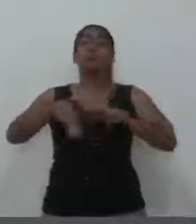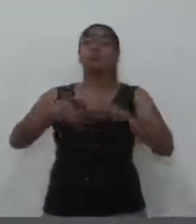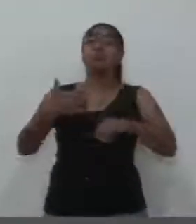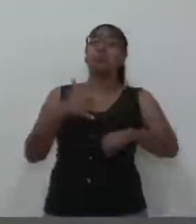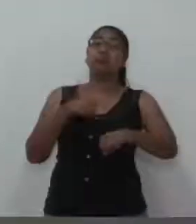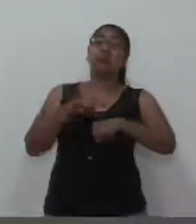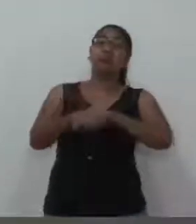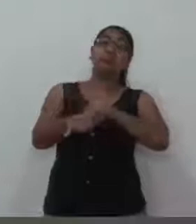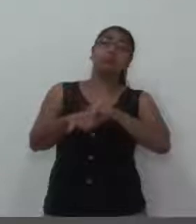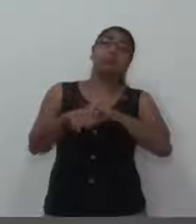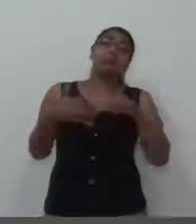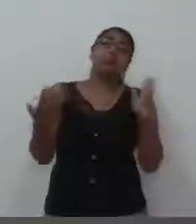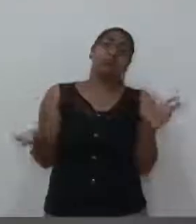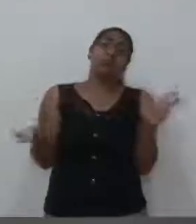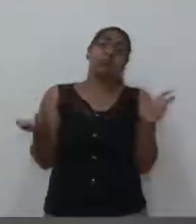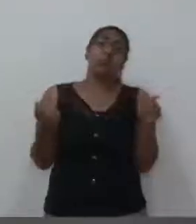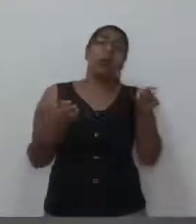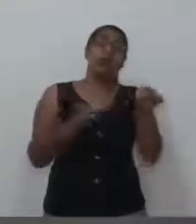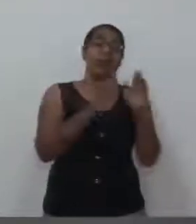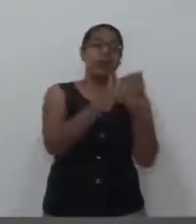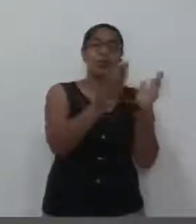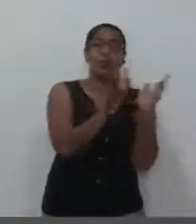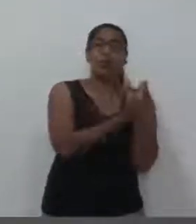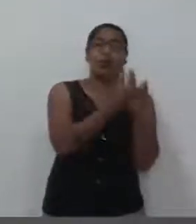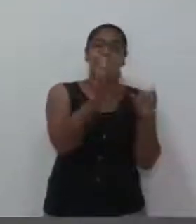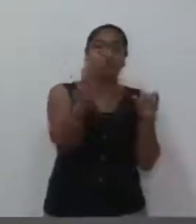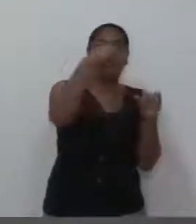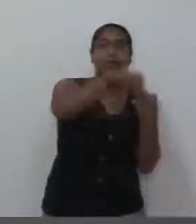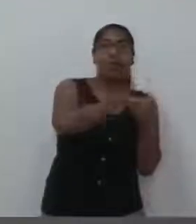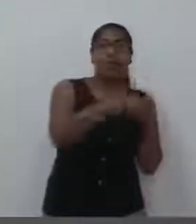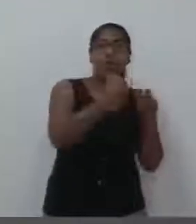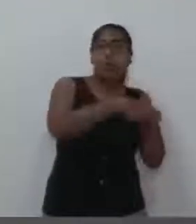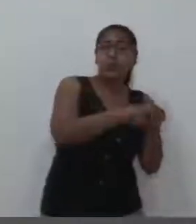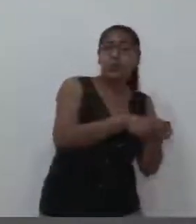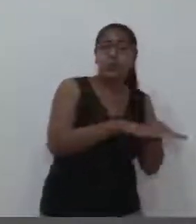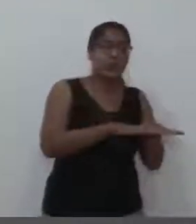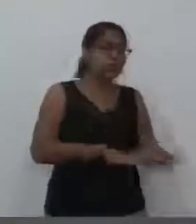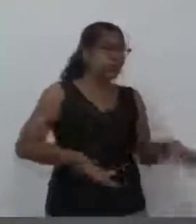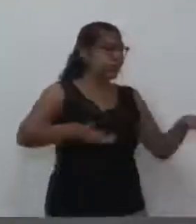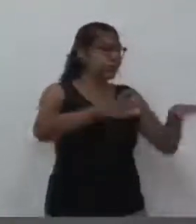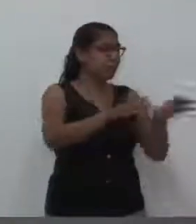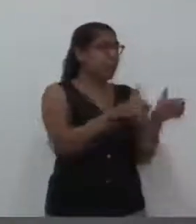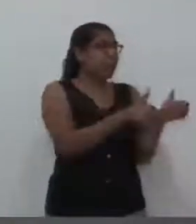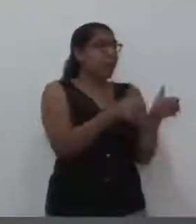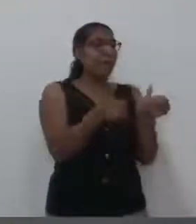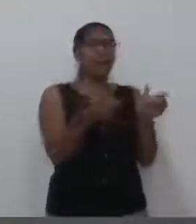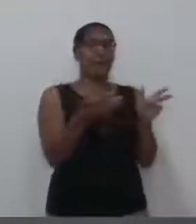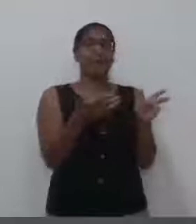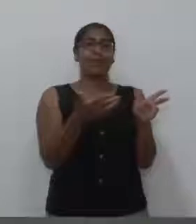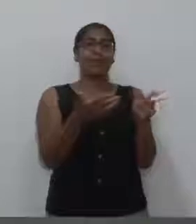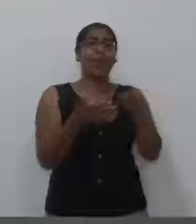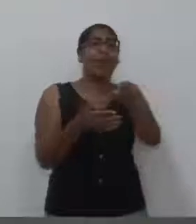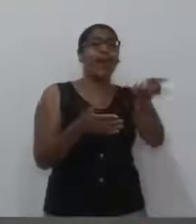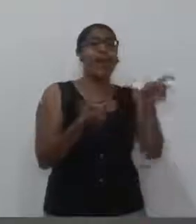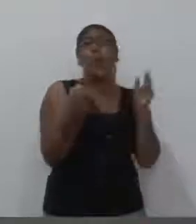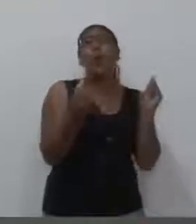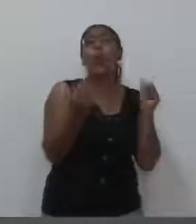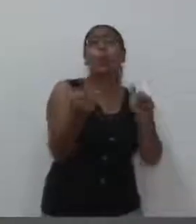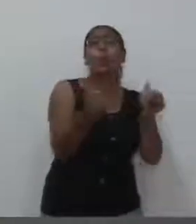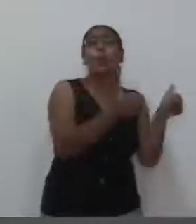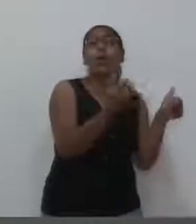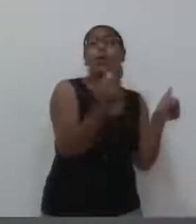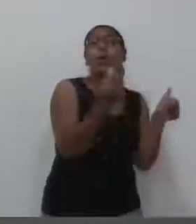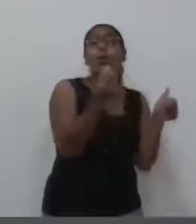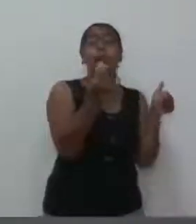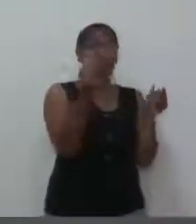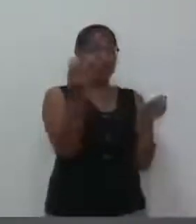ambiente mínimo necessário de uma verdadeira educação pedagógica, qual que é o ambiente pedagógico? O ambiente que você não traz